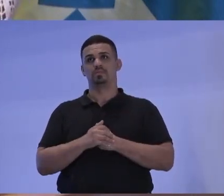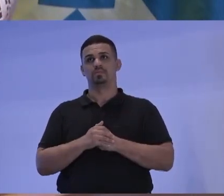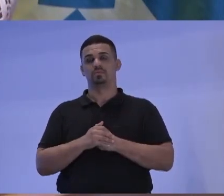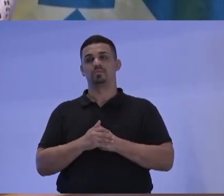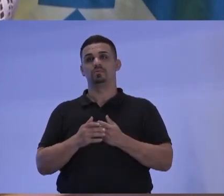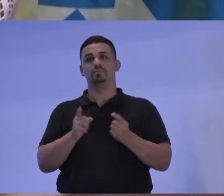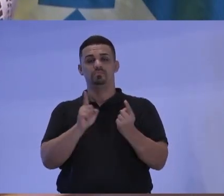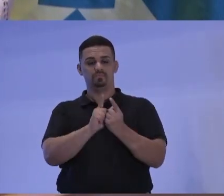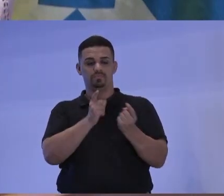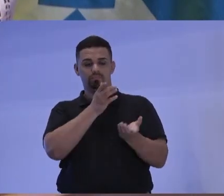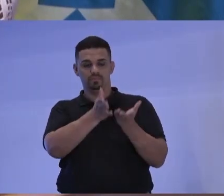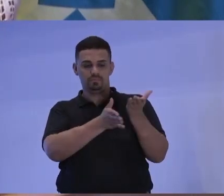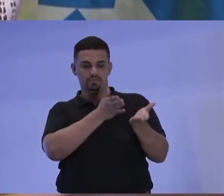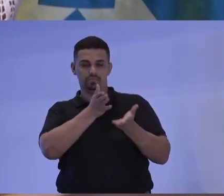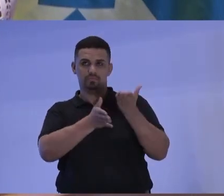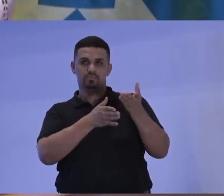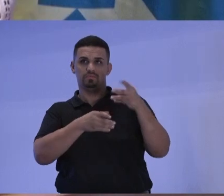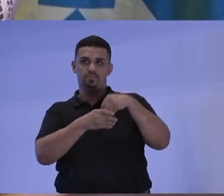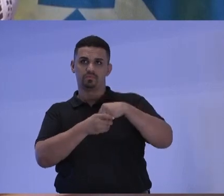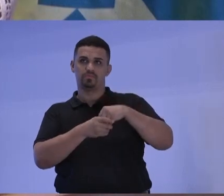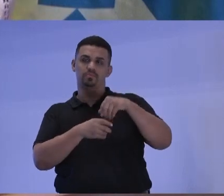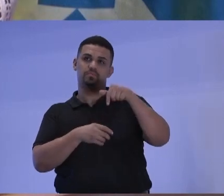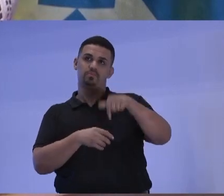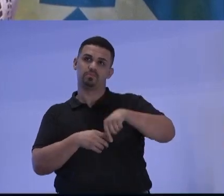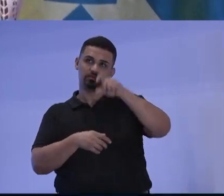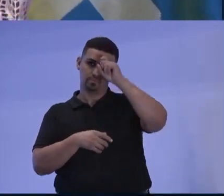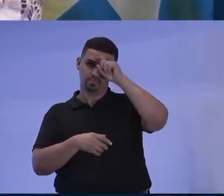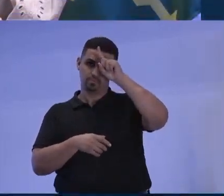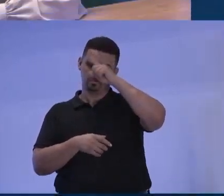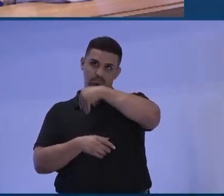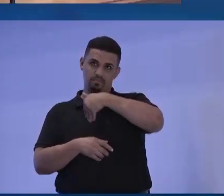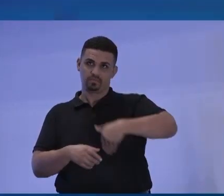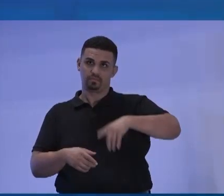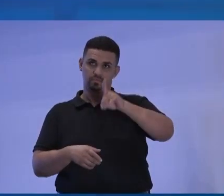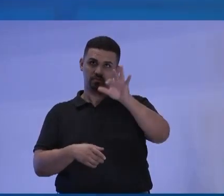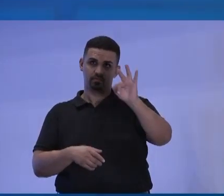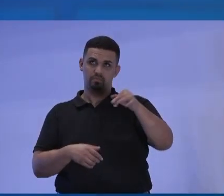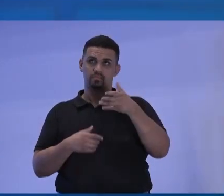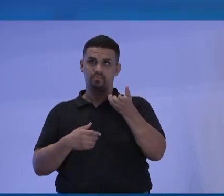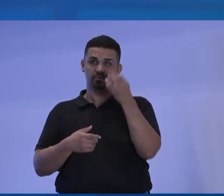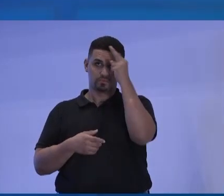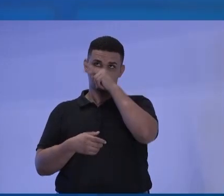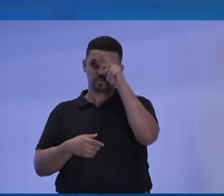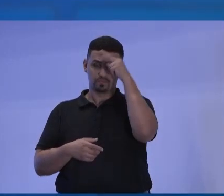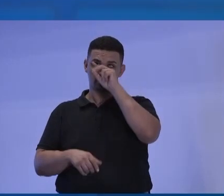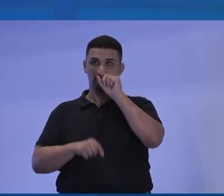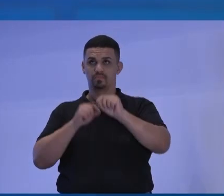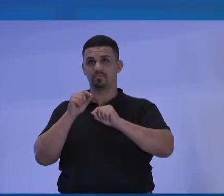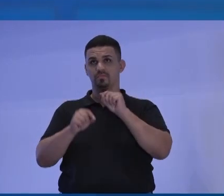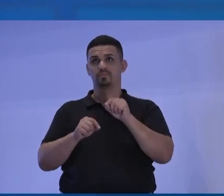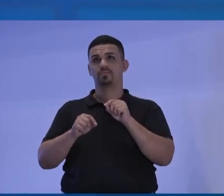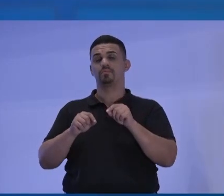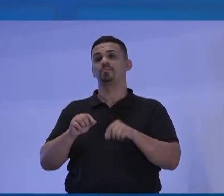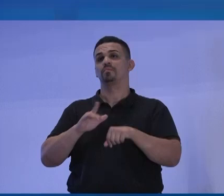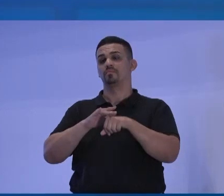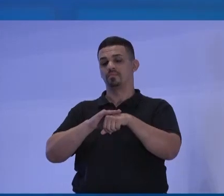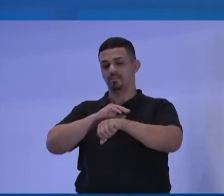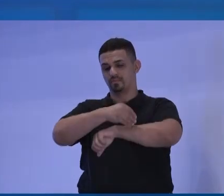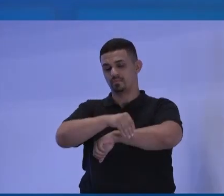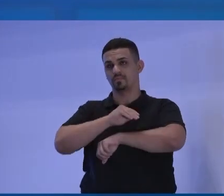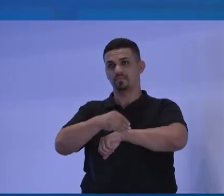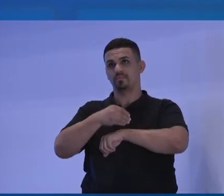ao atendimento, né, na rede pública de saúde do Distrito Federal, eu gostaria de lembrar que a hanseníase é uma doença de